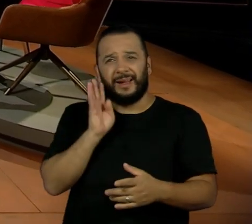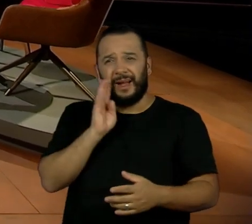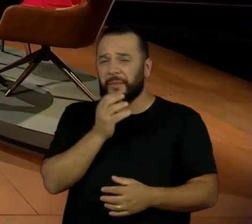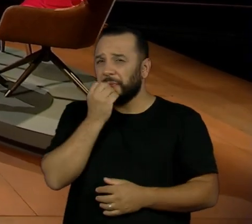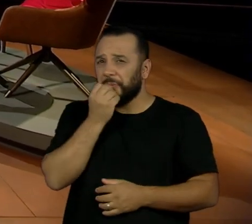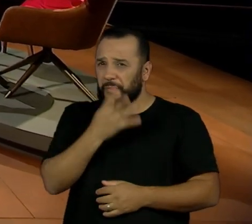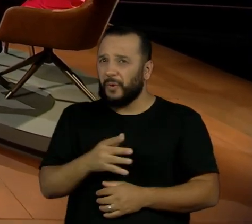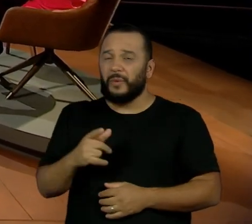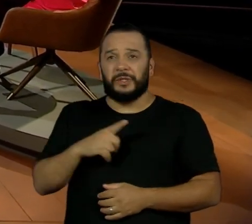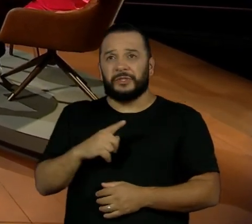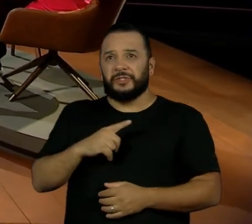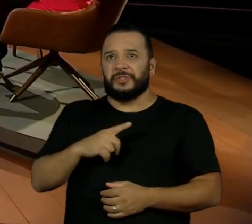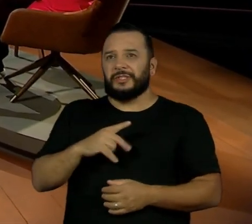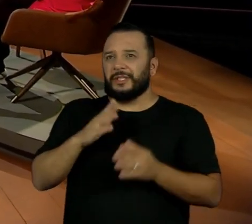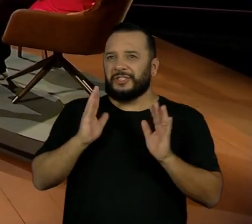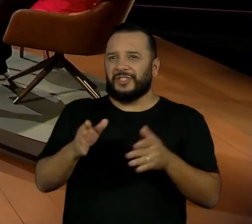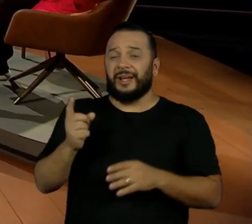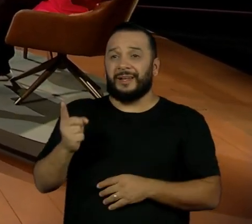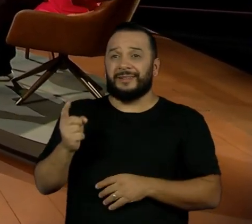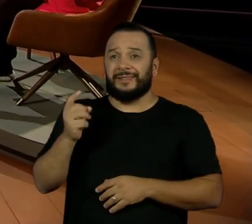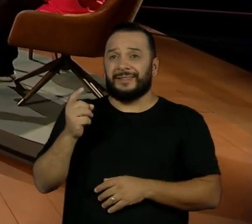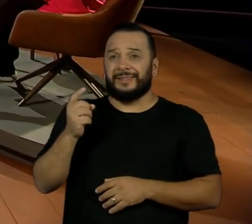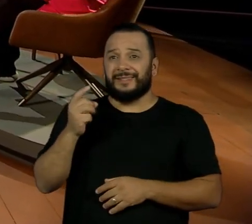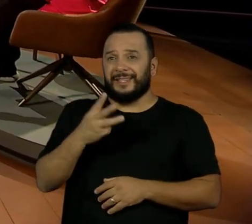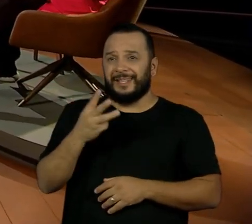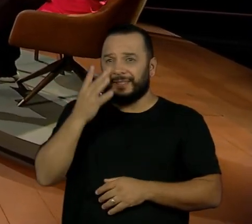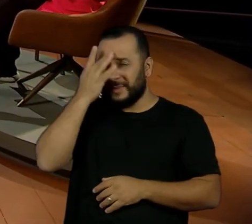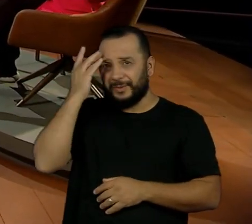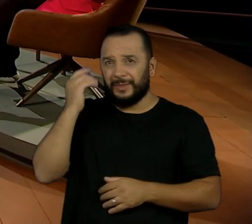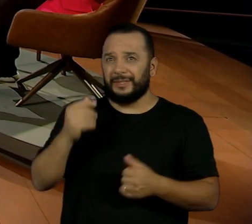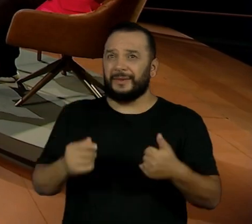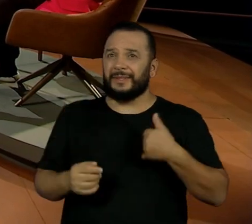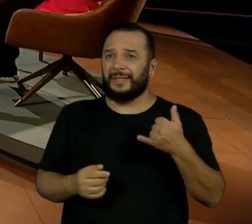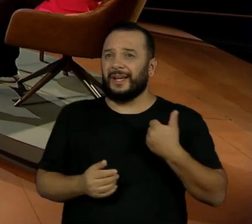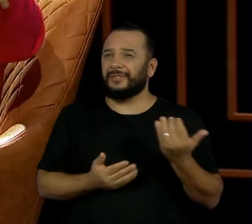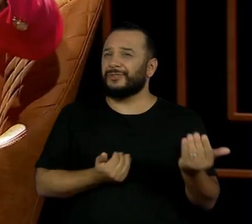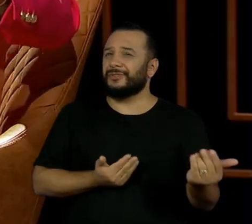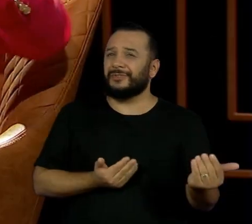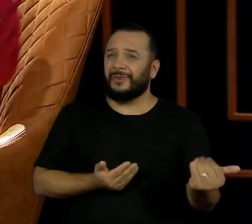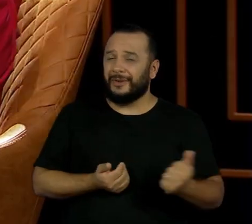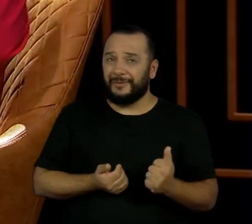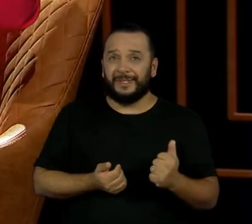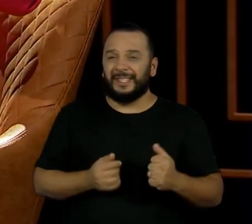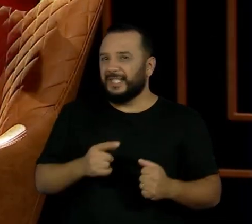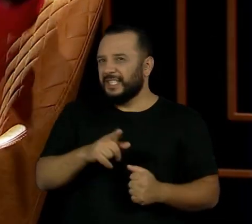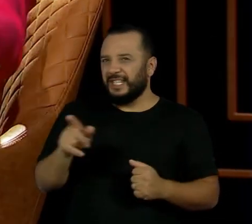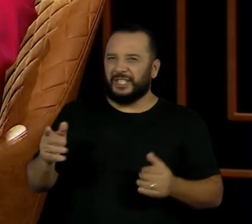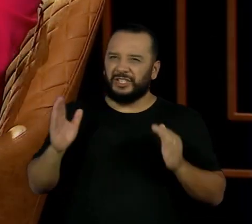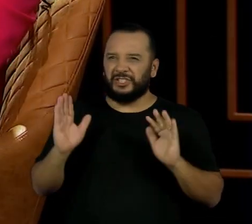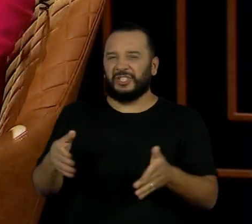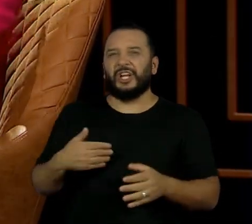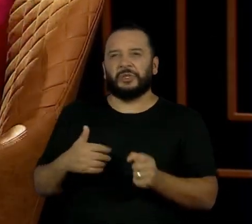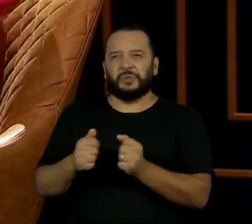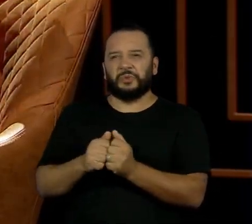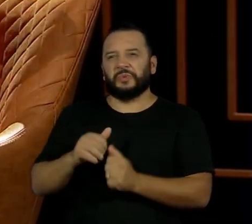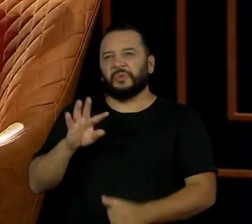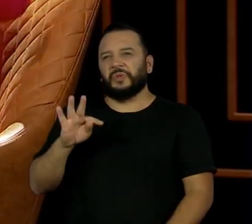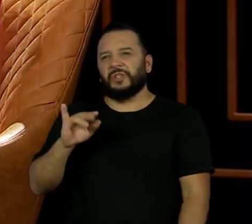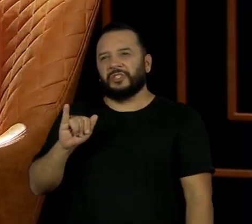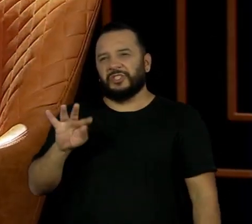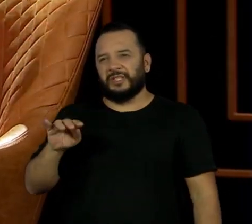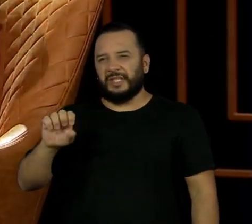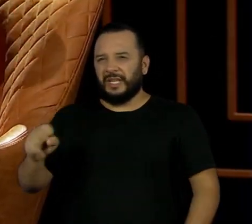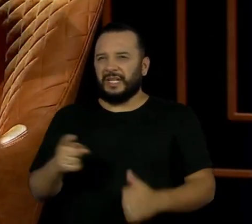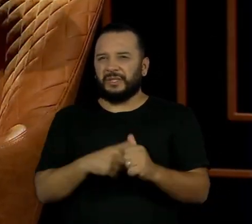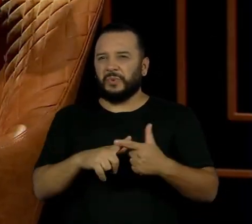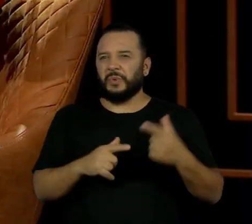parede sonora, 13 músicos, e eu novinha, assim, e aqueles caras, um já tocava com Titãs, outro já tocava não sei